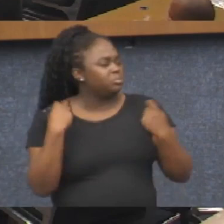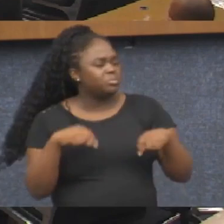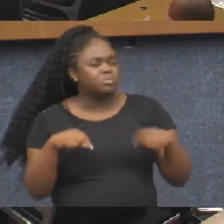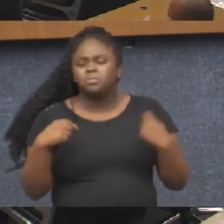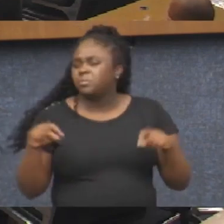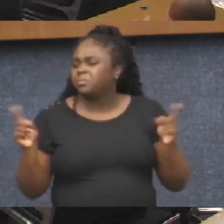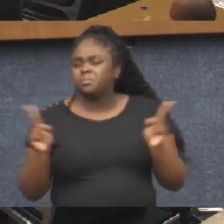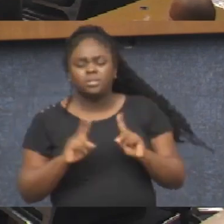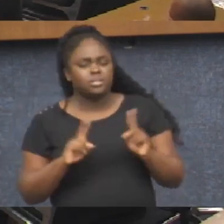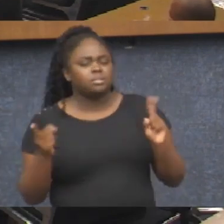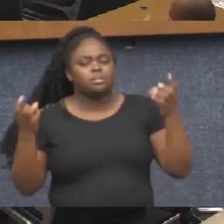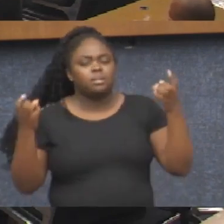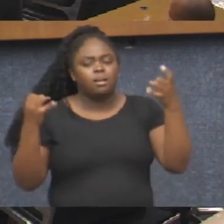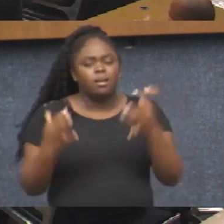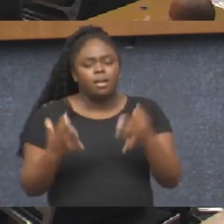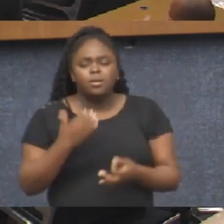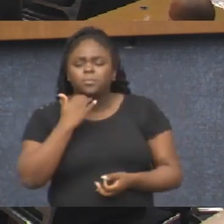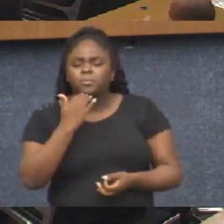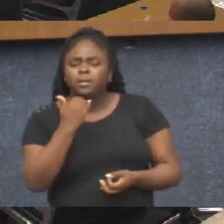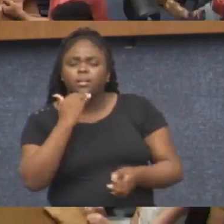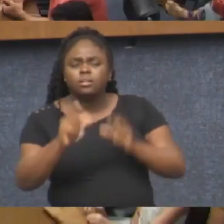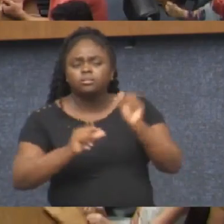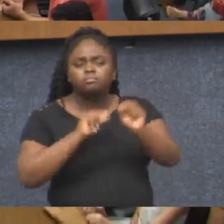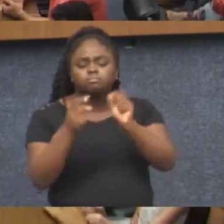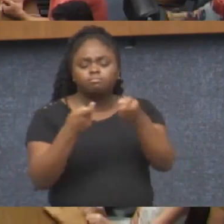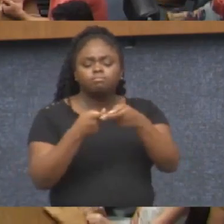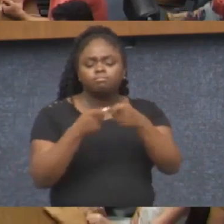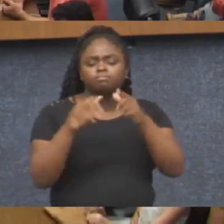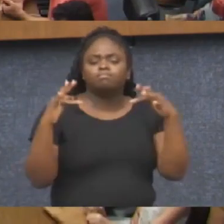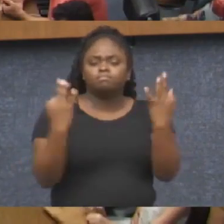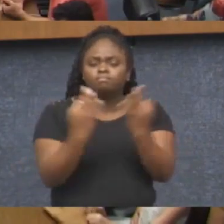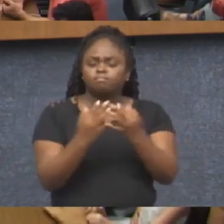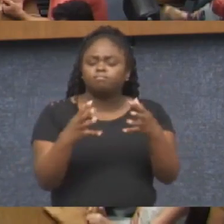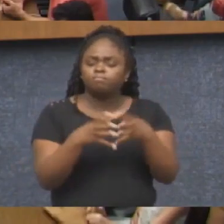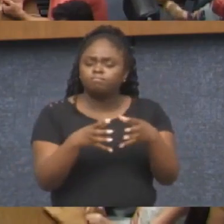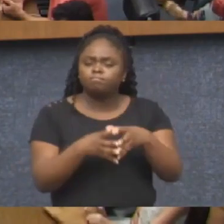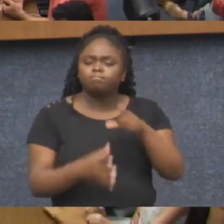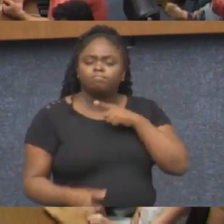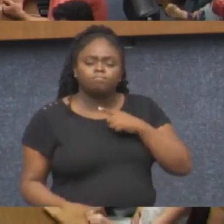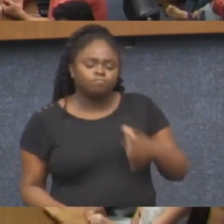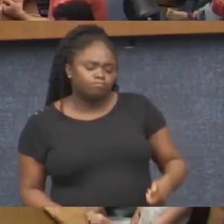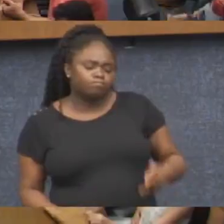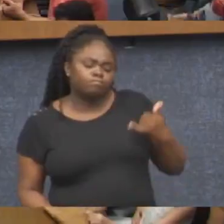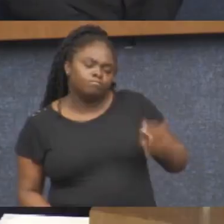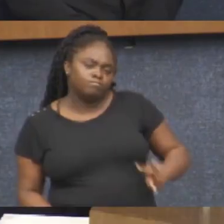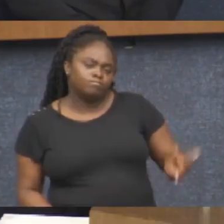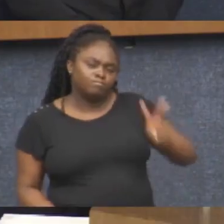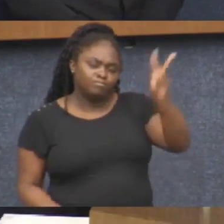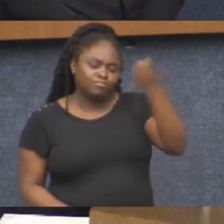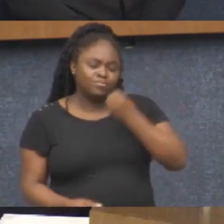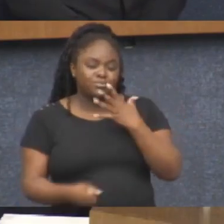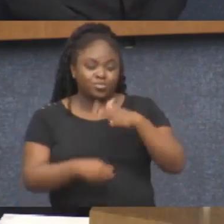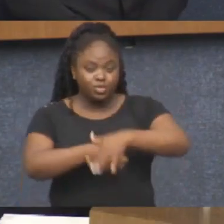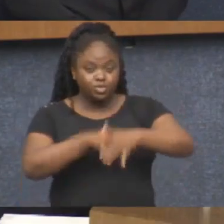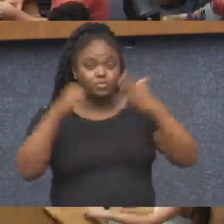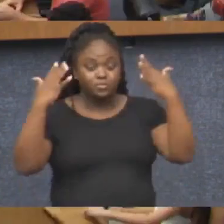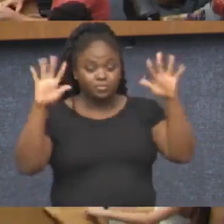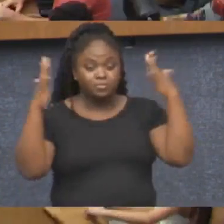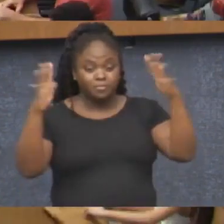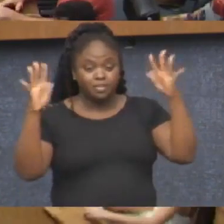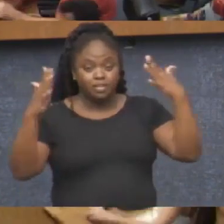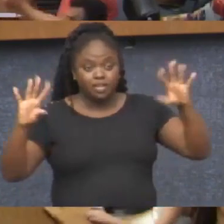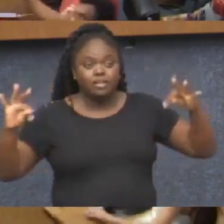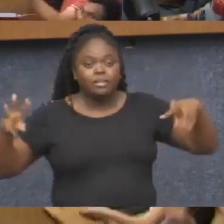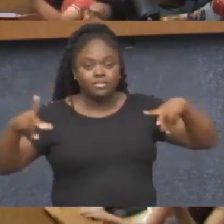preciso explicar para ninguém o que é ser médico de família e comunidade e ter orgulho de ser valorizado como tal. Boa noite, parabéns